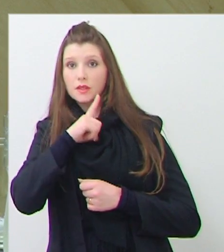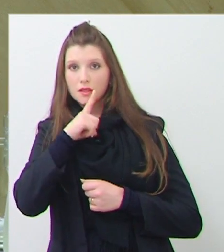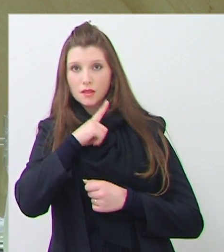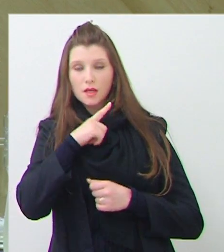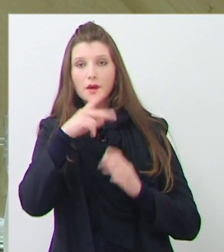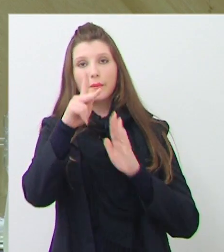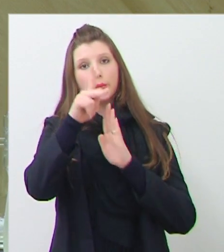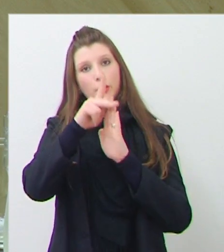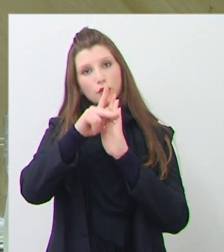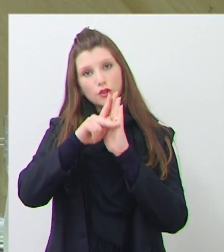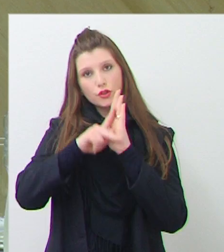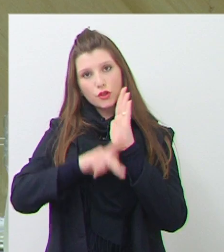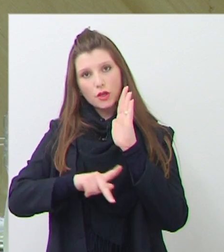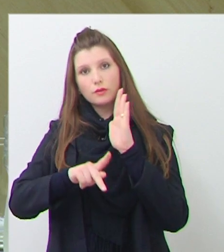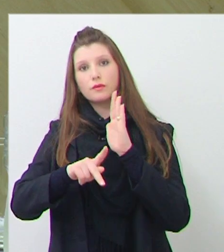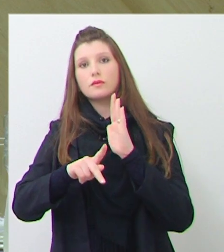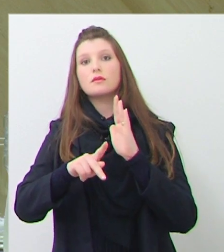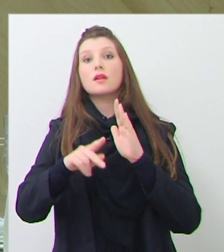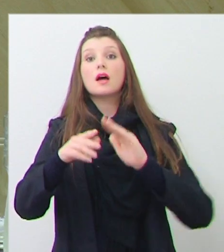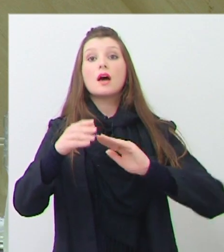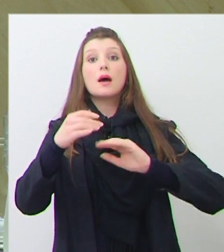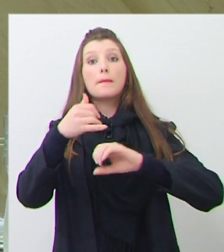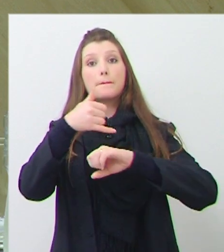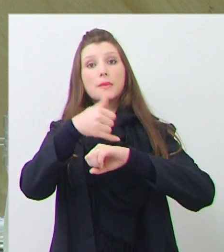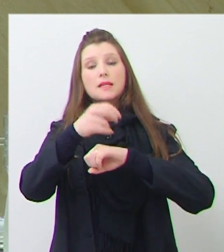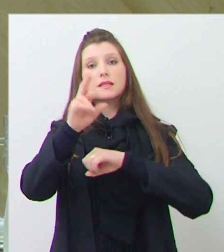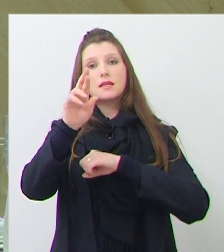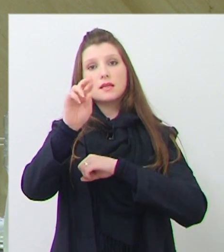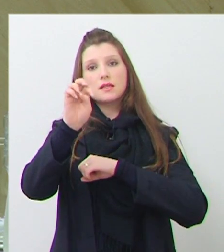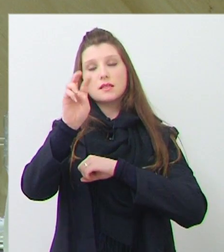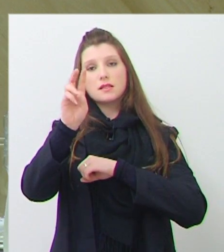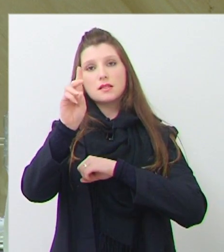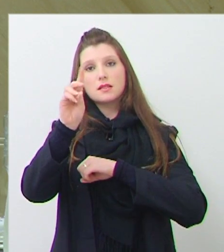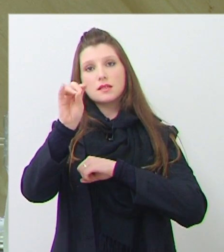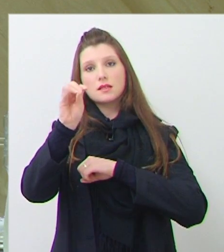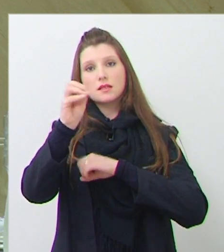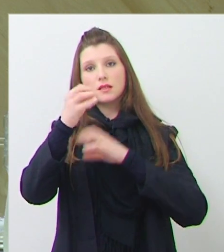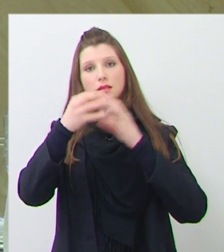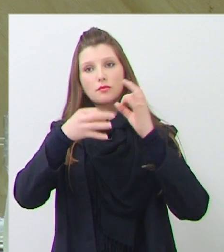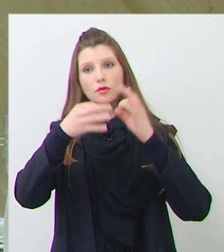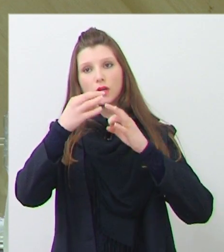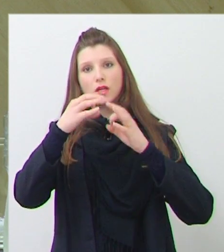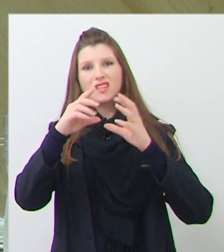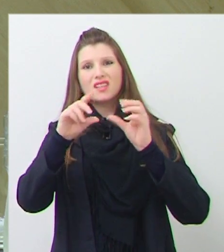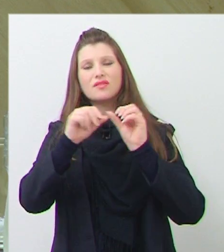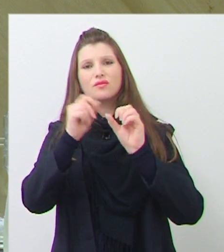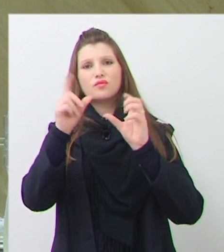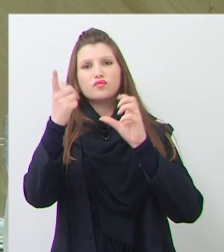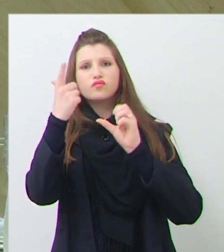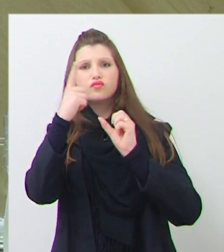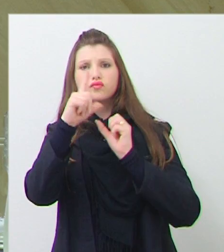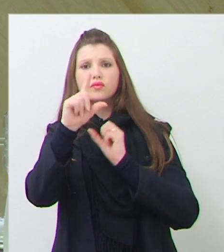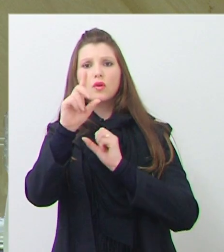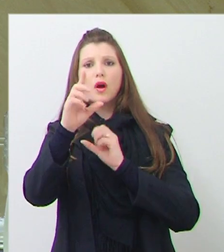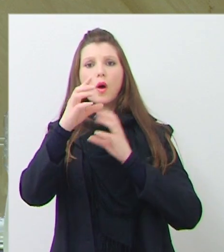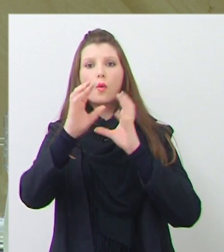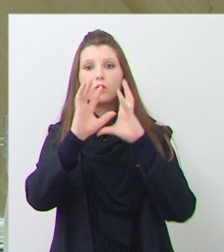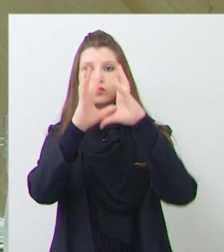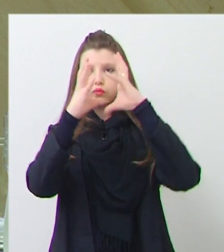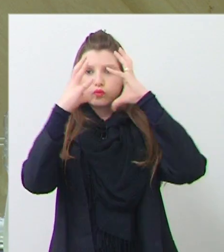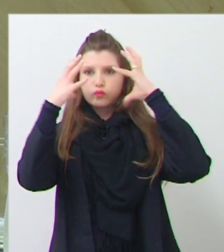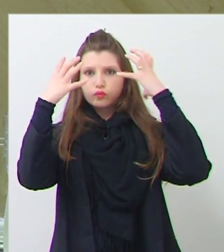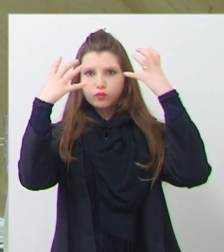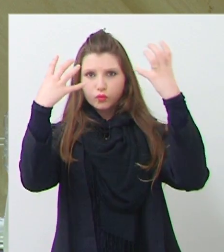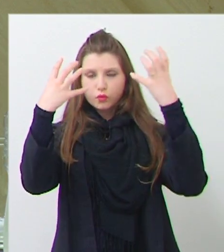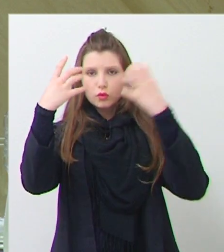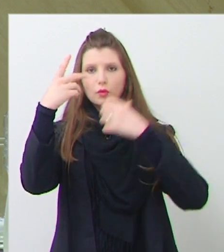de projeto para a revitalização da Praça da Resistência Democrática e de restauração do monumento aos desaparecidos